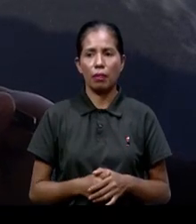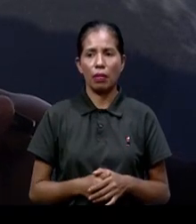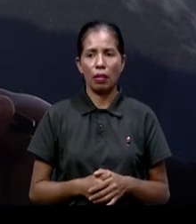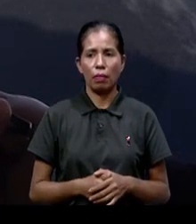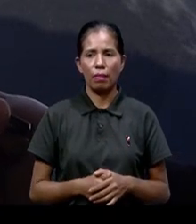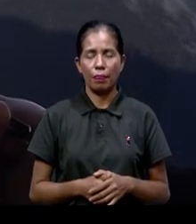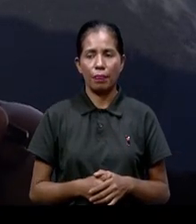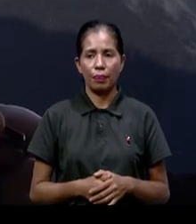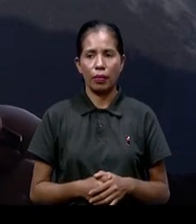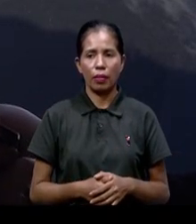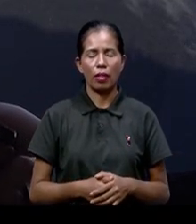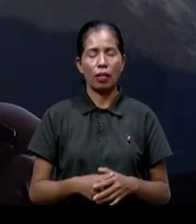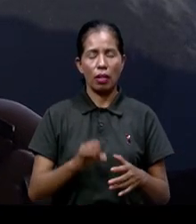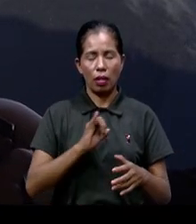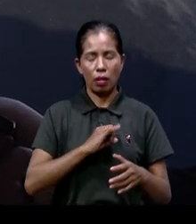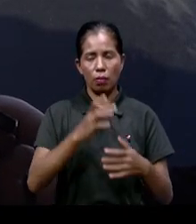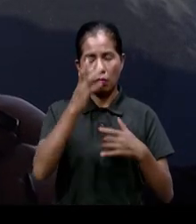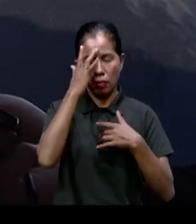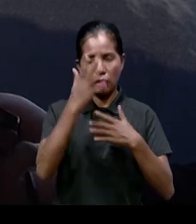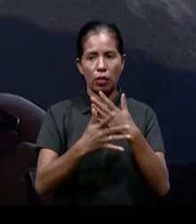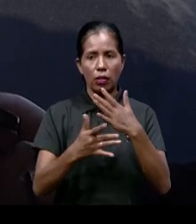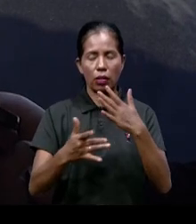fuindau kenene, ia ran midar saya